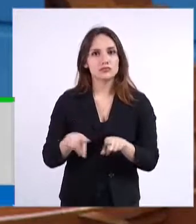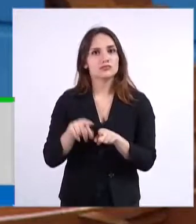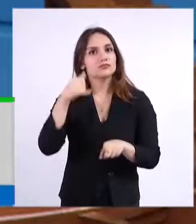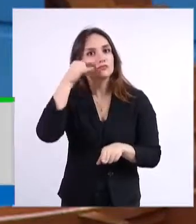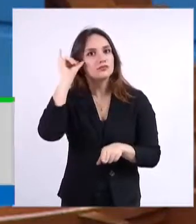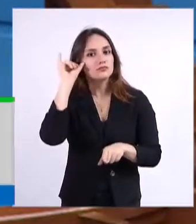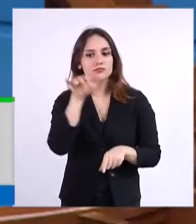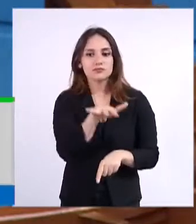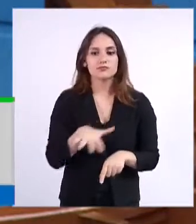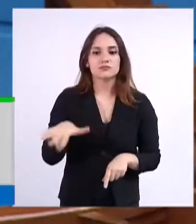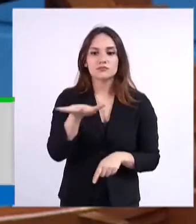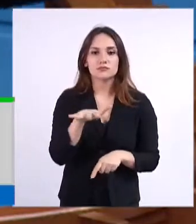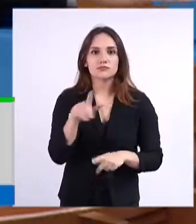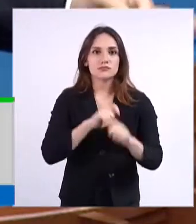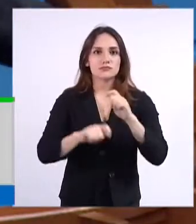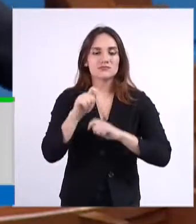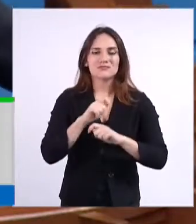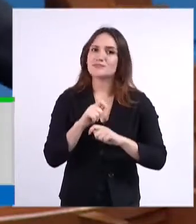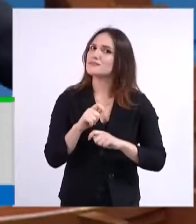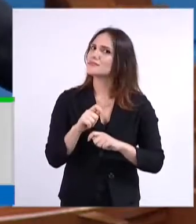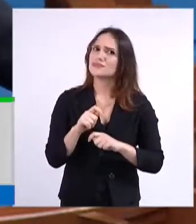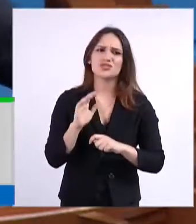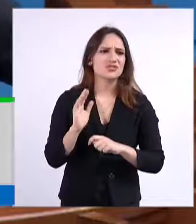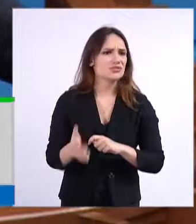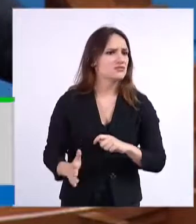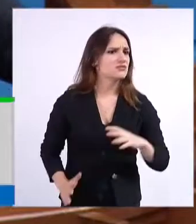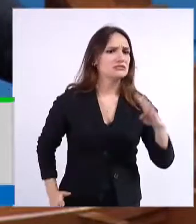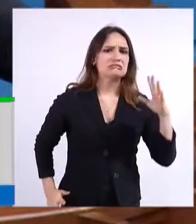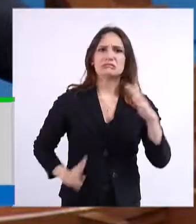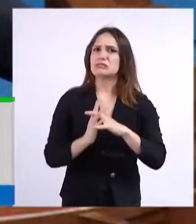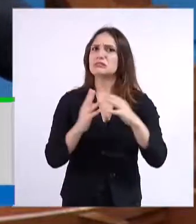está pé da vida com esse governo.